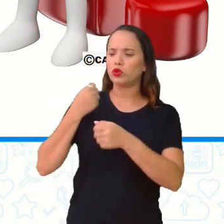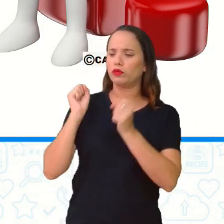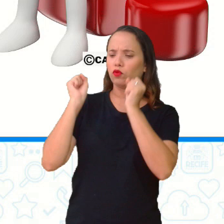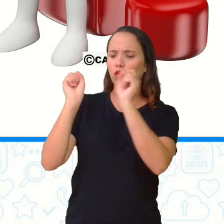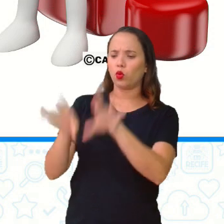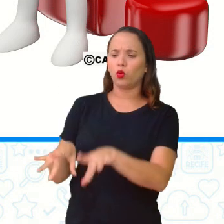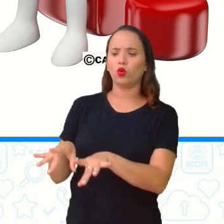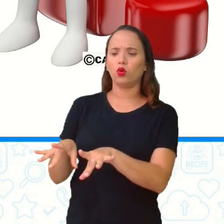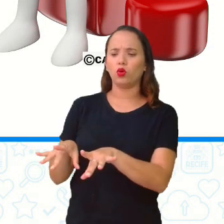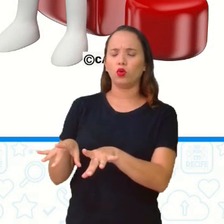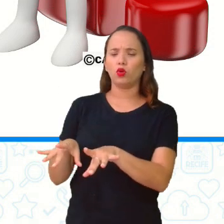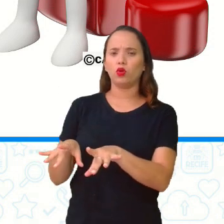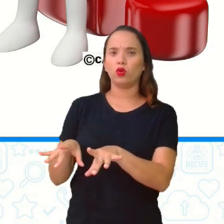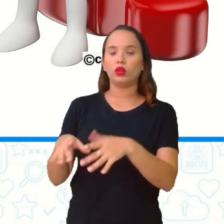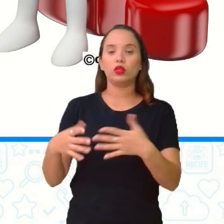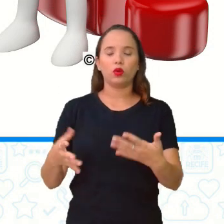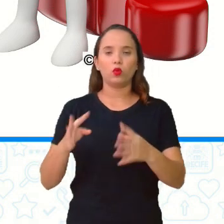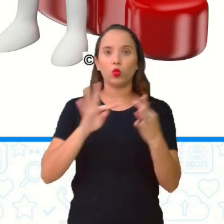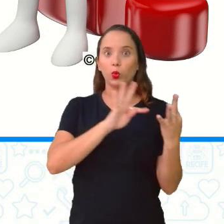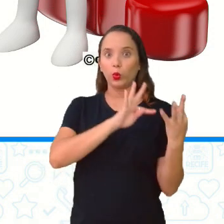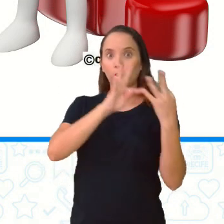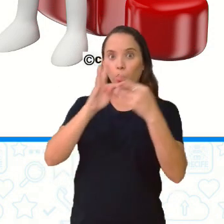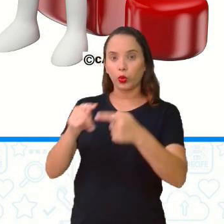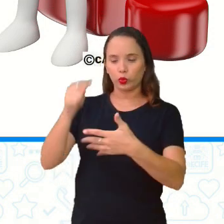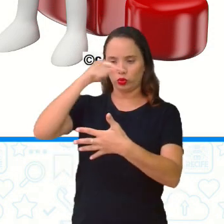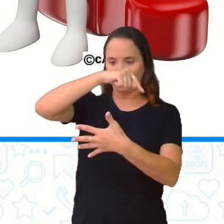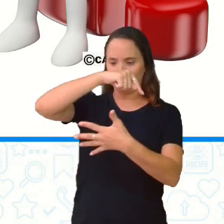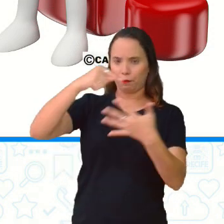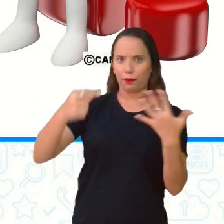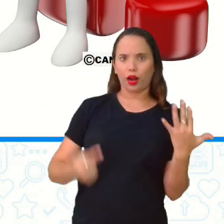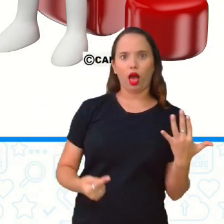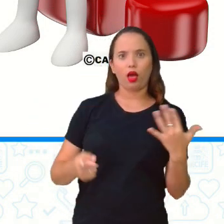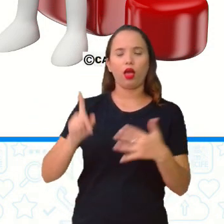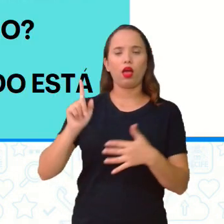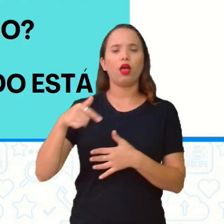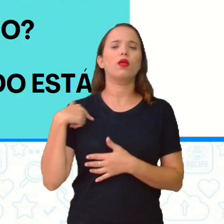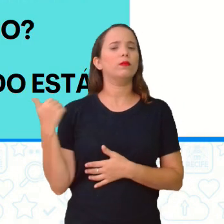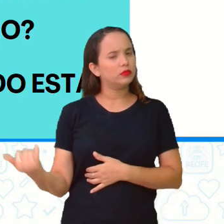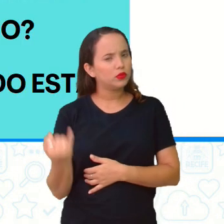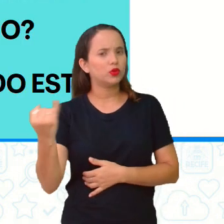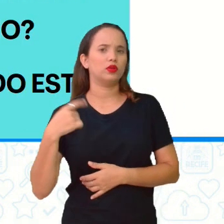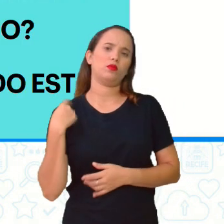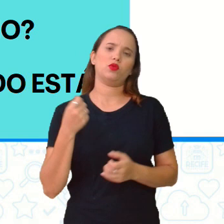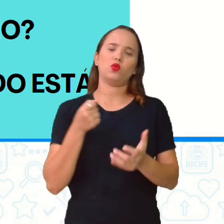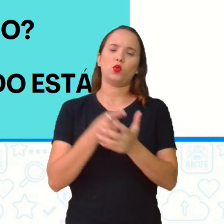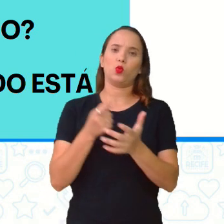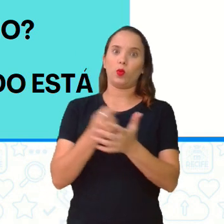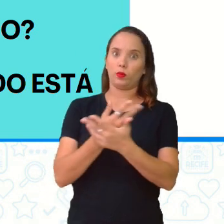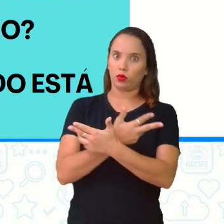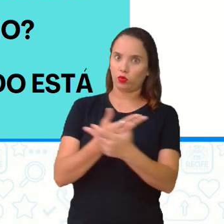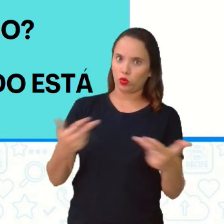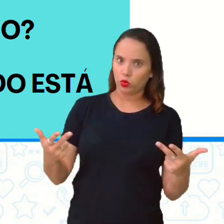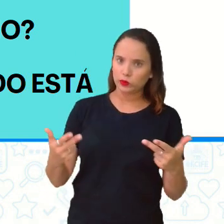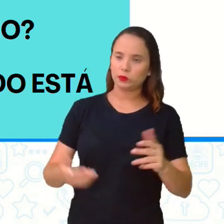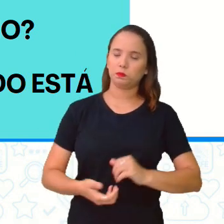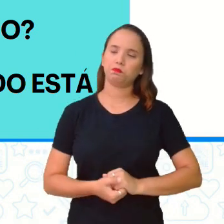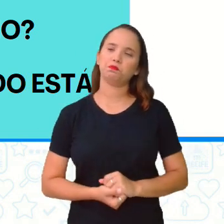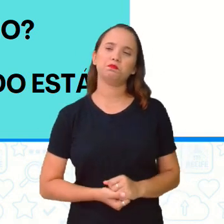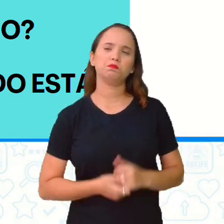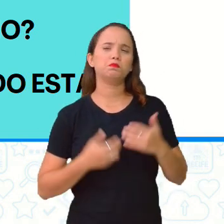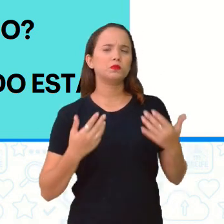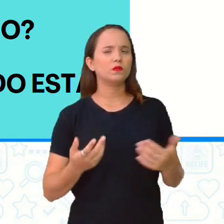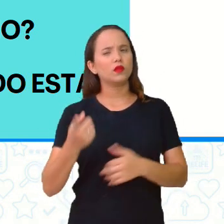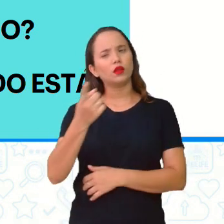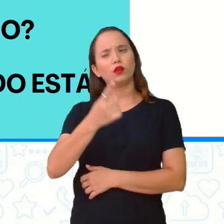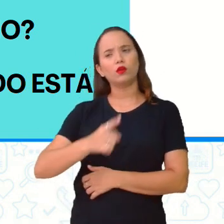Todos esses pontos são importantes para poder a gente consumir algum produto. E vocês?